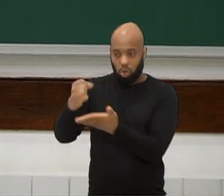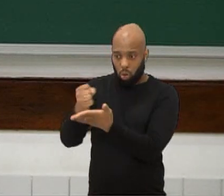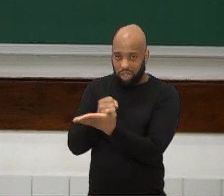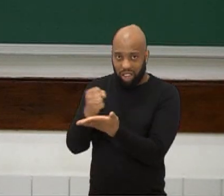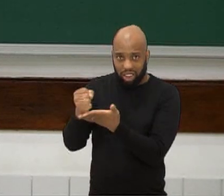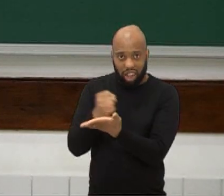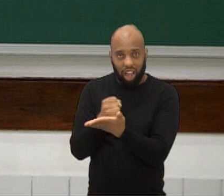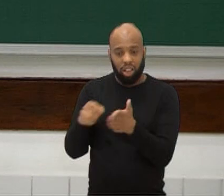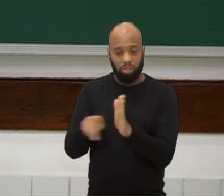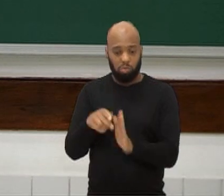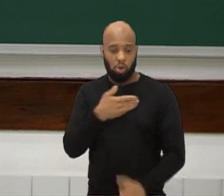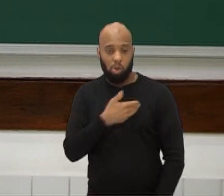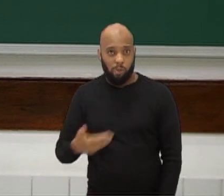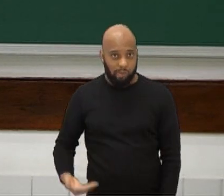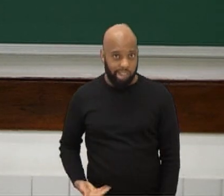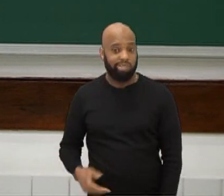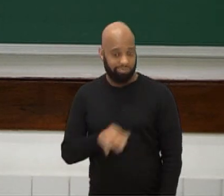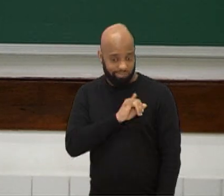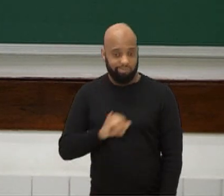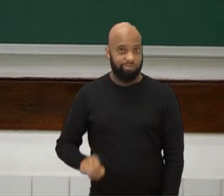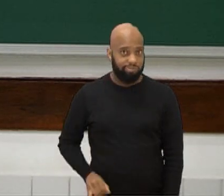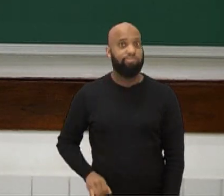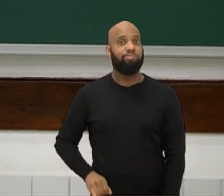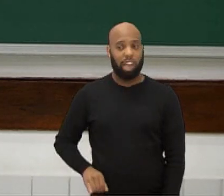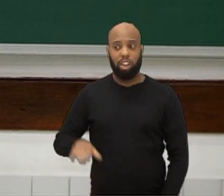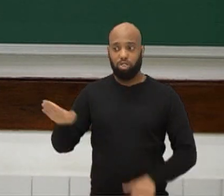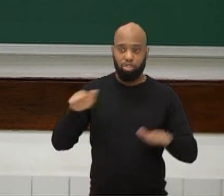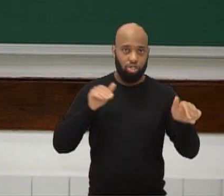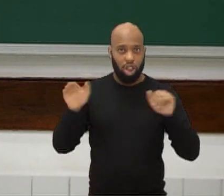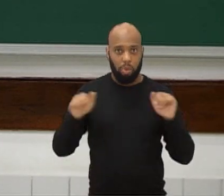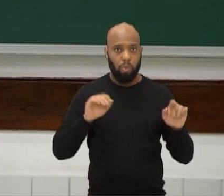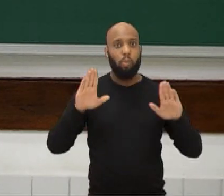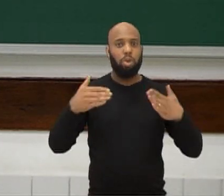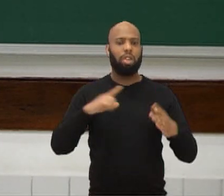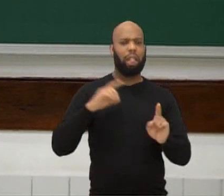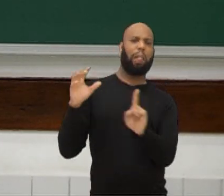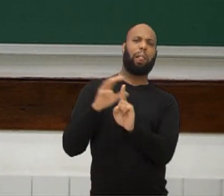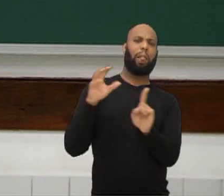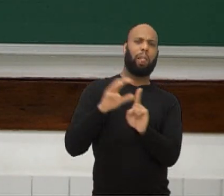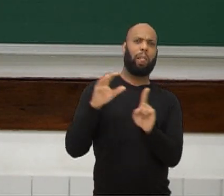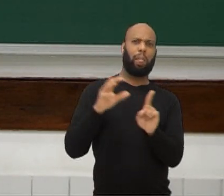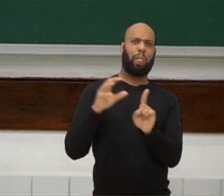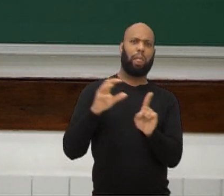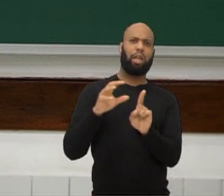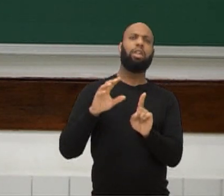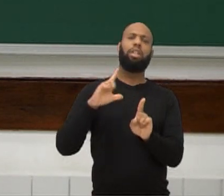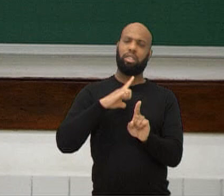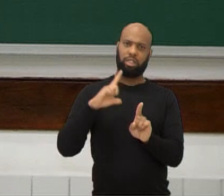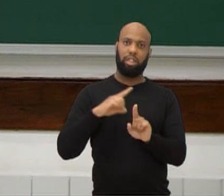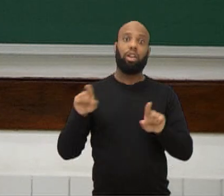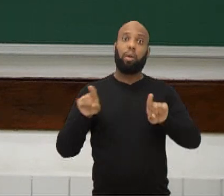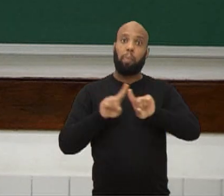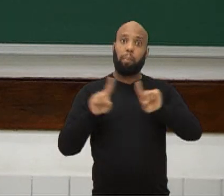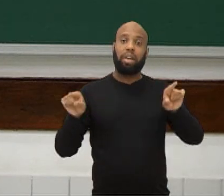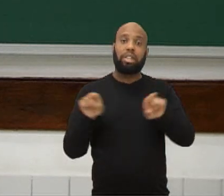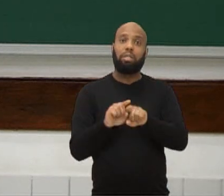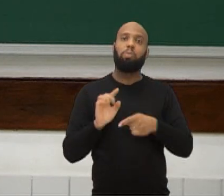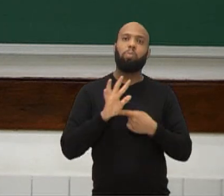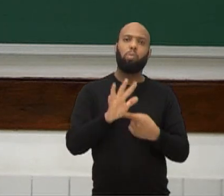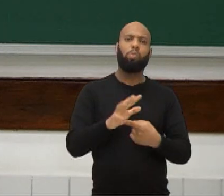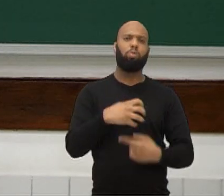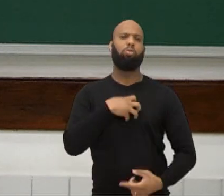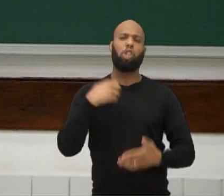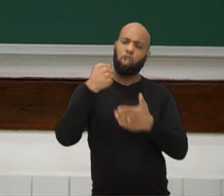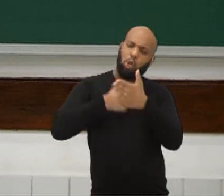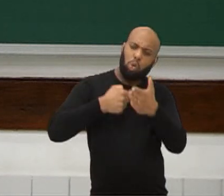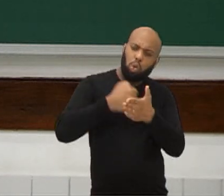governo central. E, enfim, foi uma revolta duramente reprimida, mas que mostrou também o espírito guerreiro, o espírito